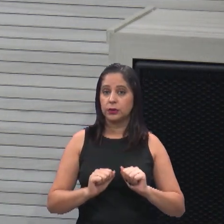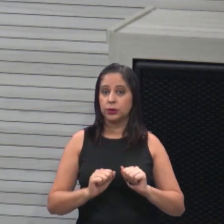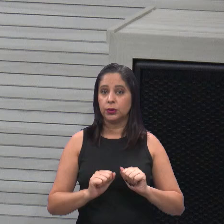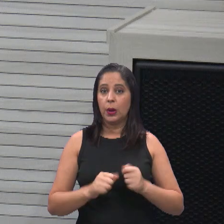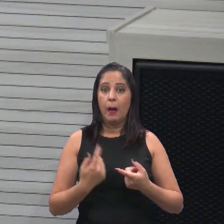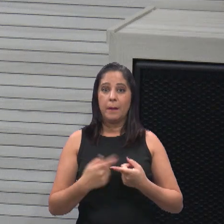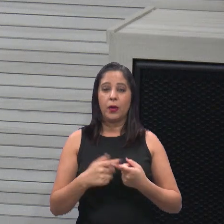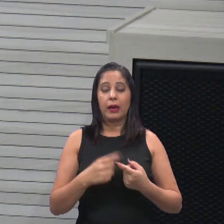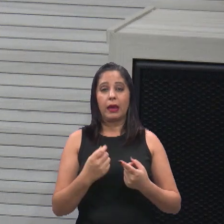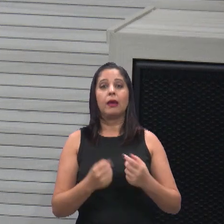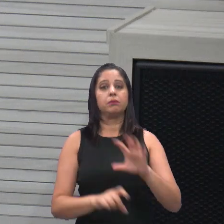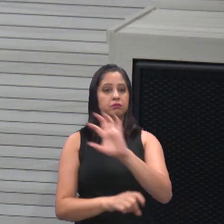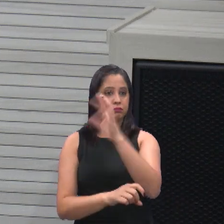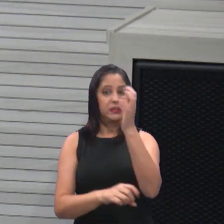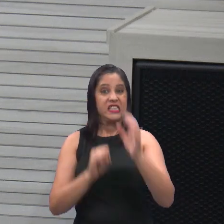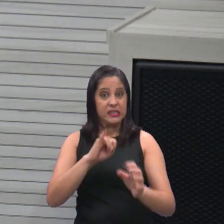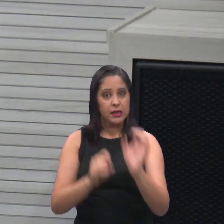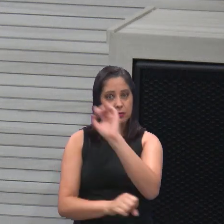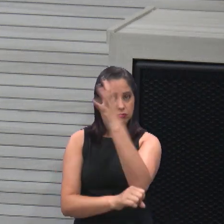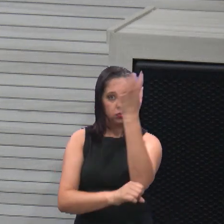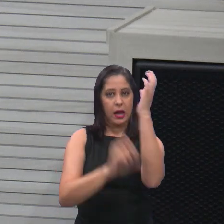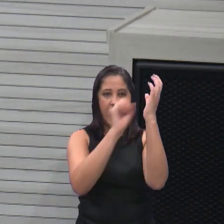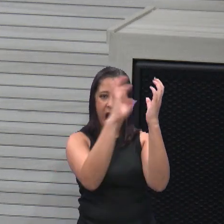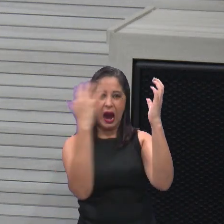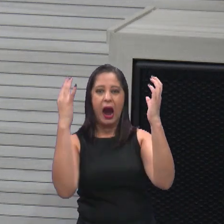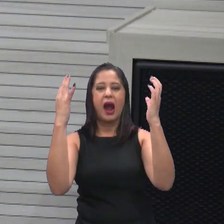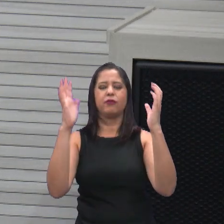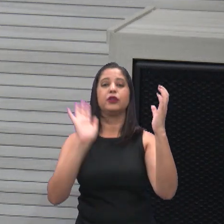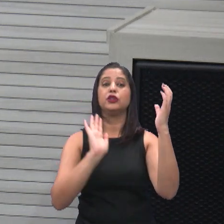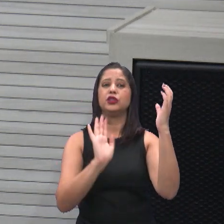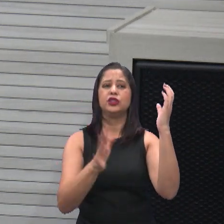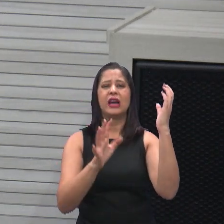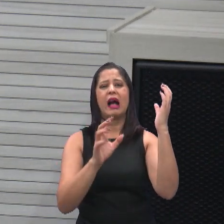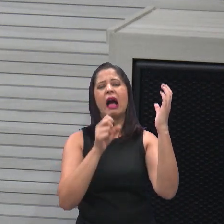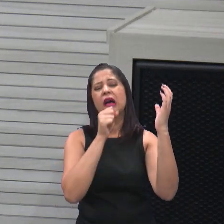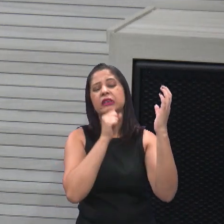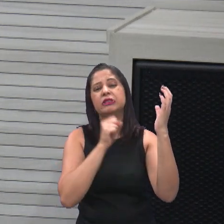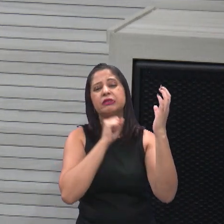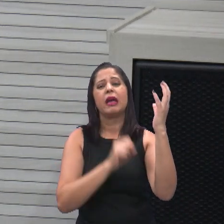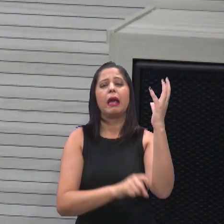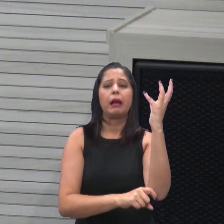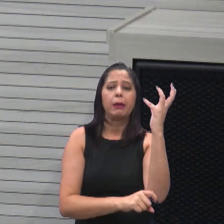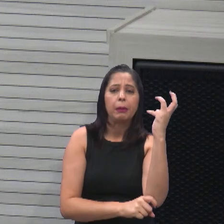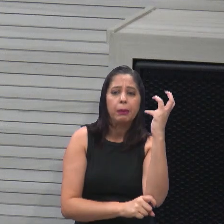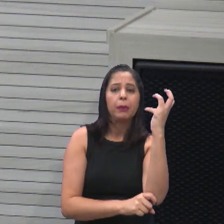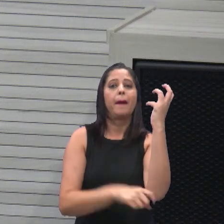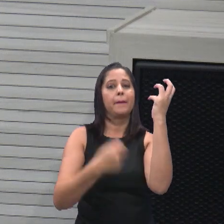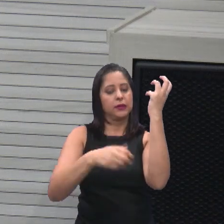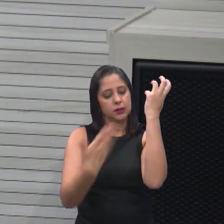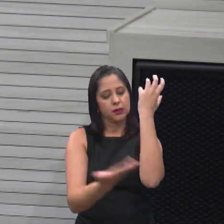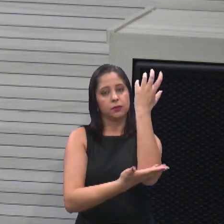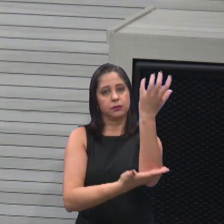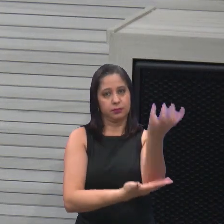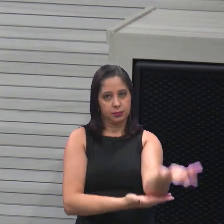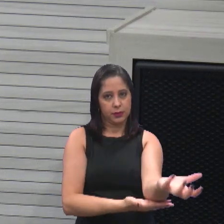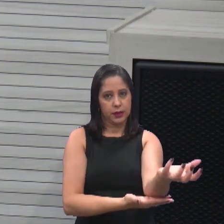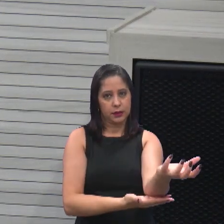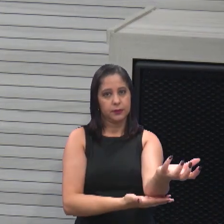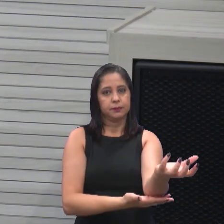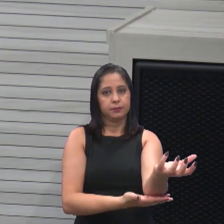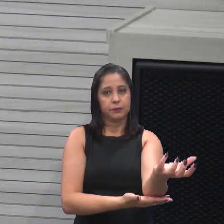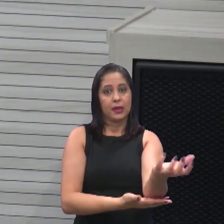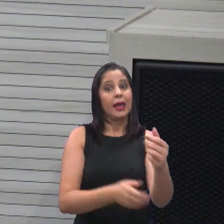laudo técnico consolidado. Mais do que isso ainda, trabalhar a questão da destoca e também